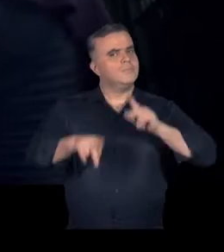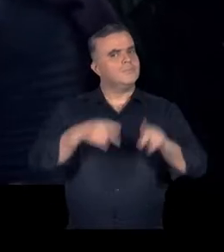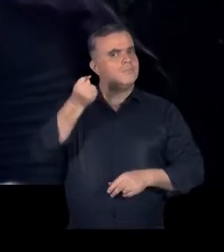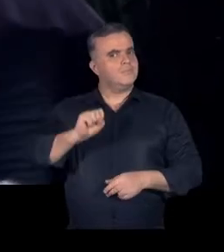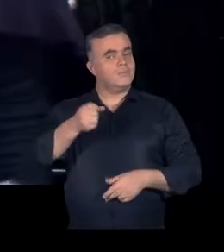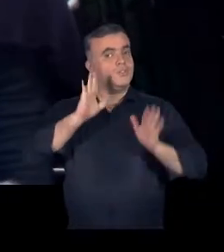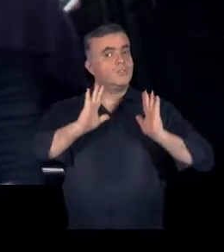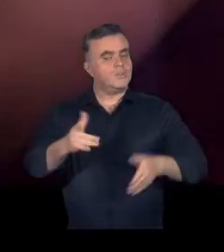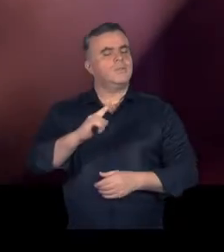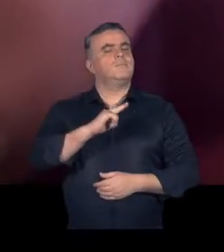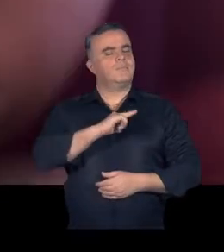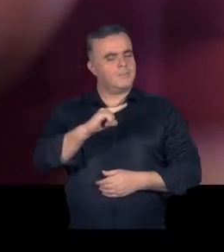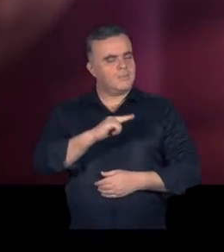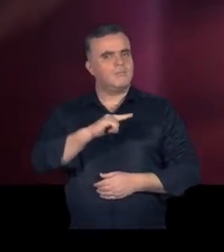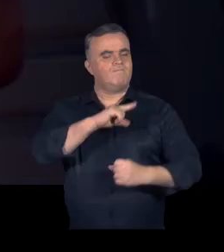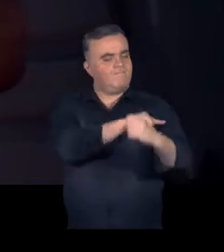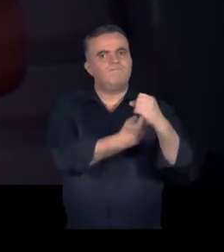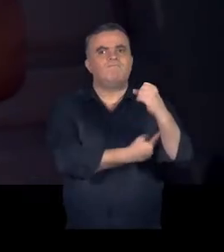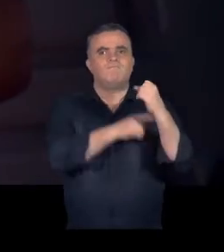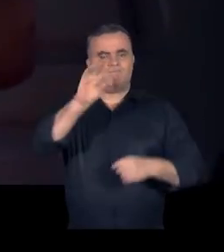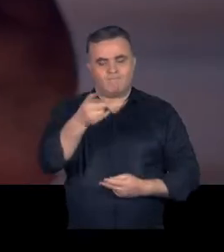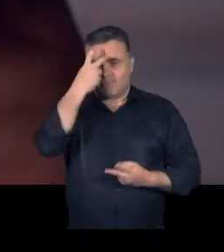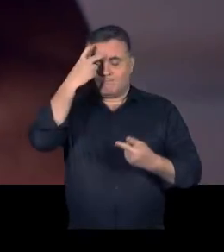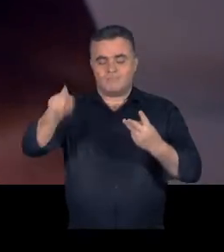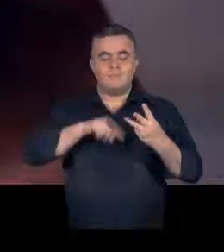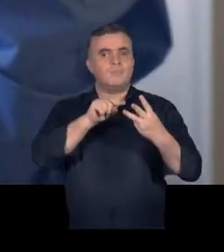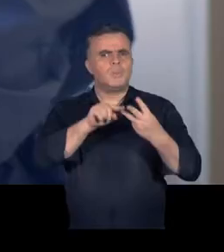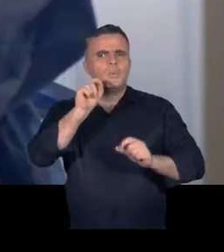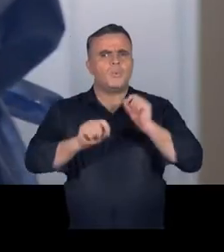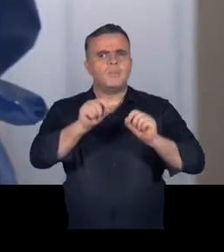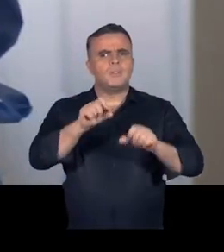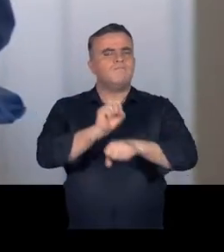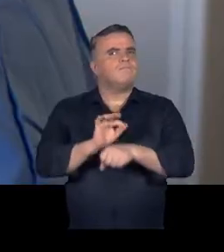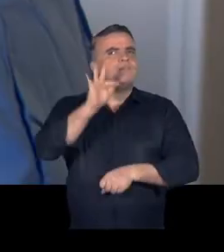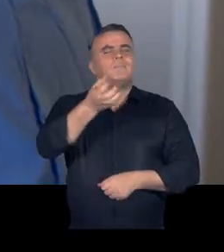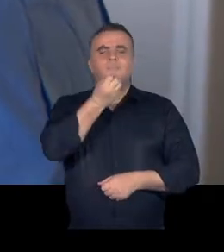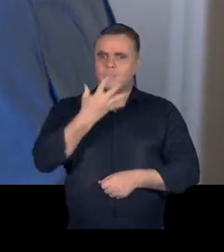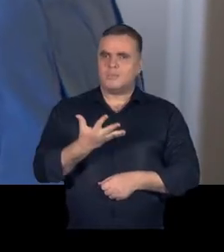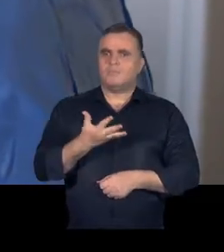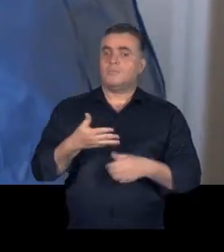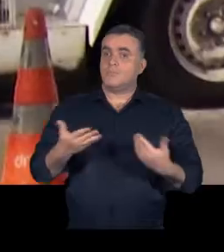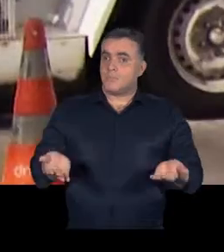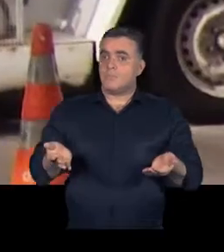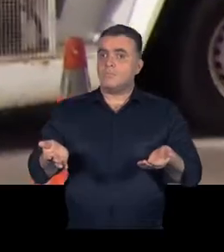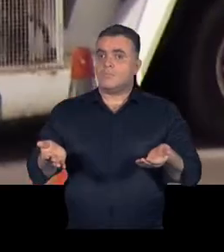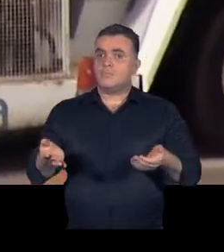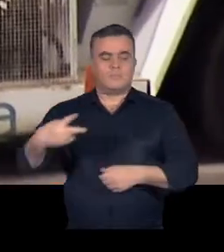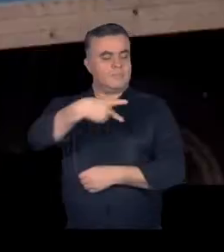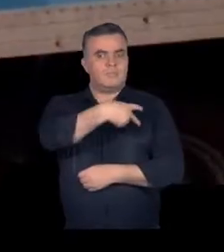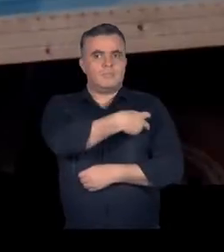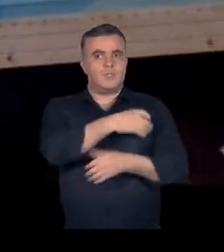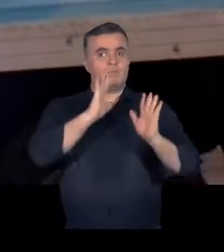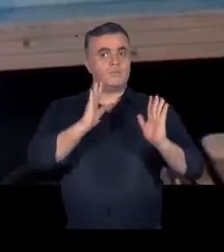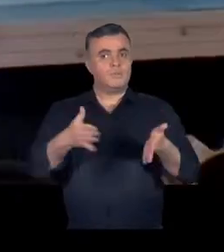O povo sergipano carrega nos braços a força, a cultura e agora a esperança. Com a chegada